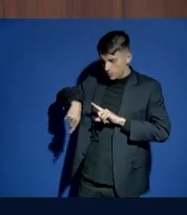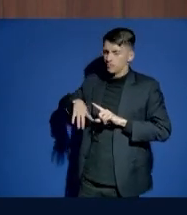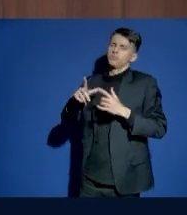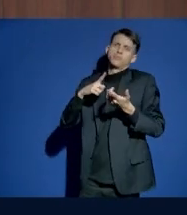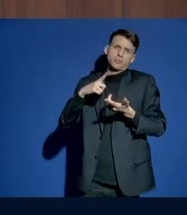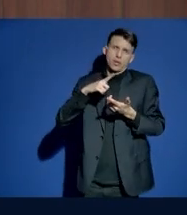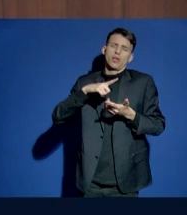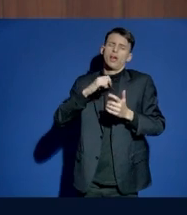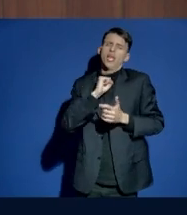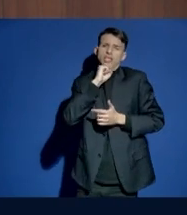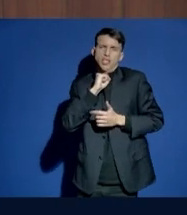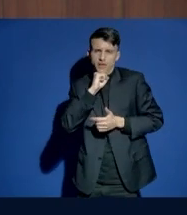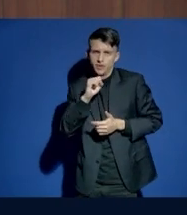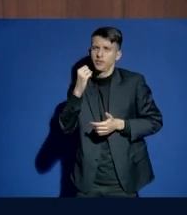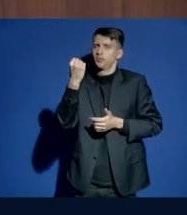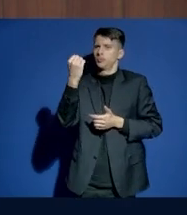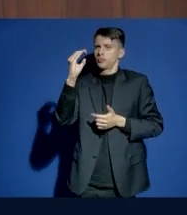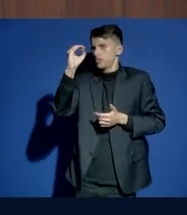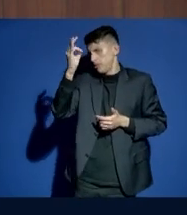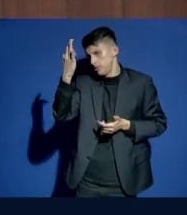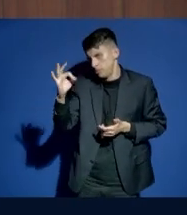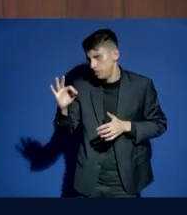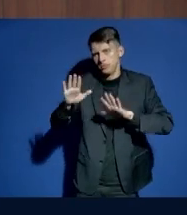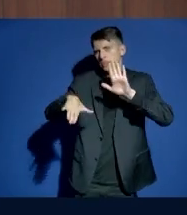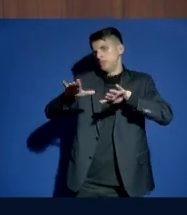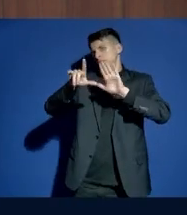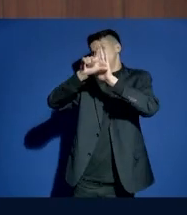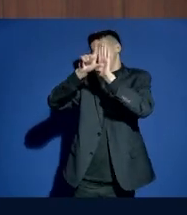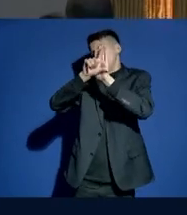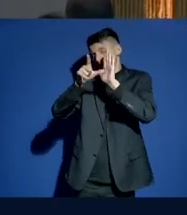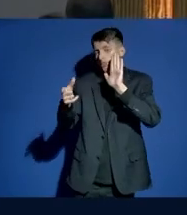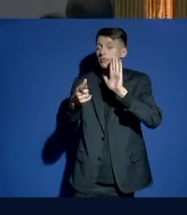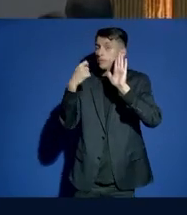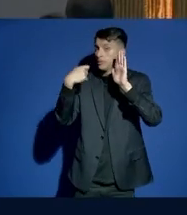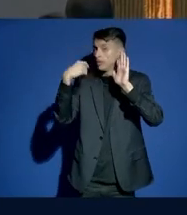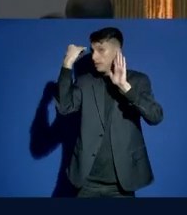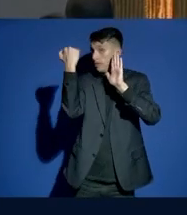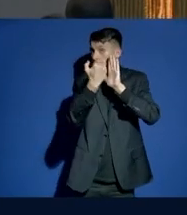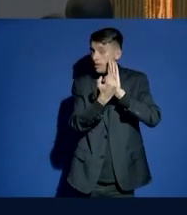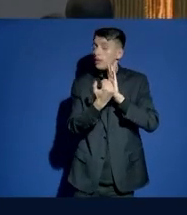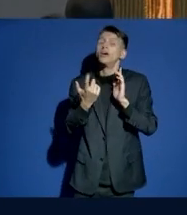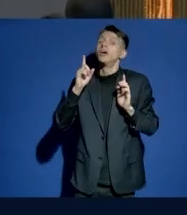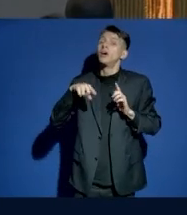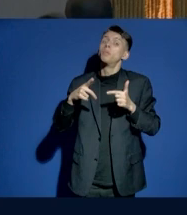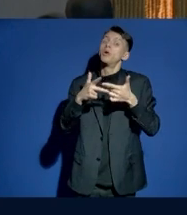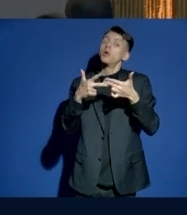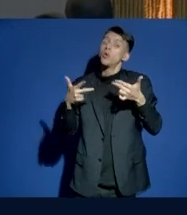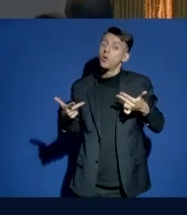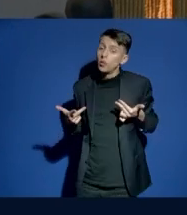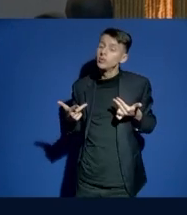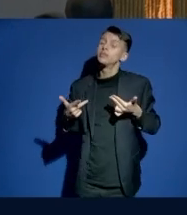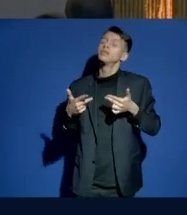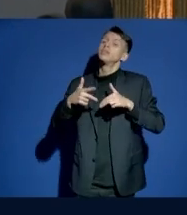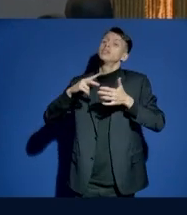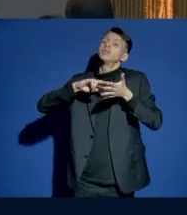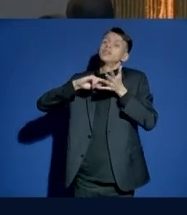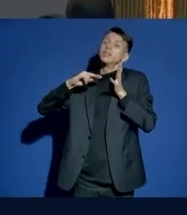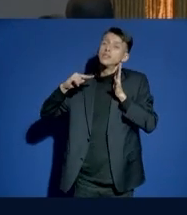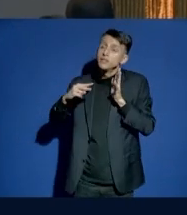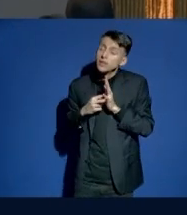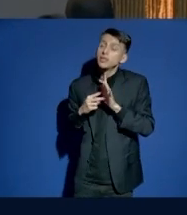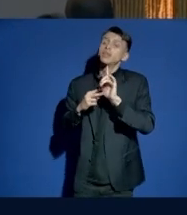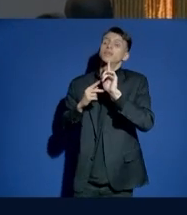35 50% conforme a legislação brasileira Então isso é algo que é uma ingerência direta